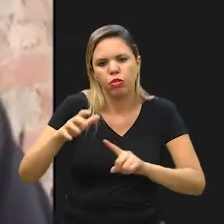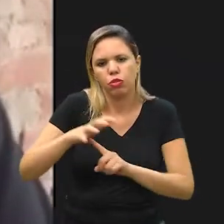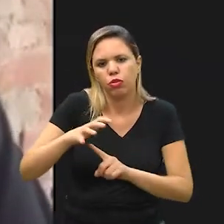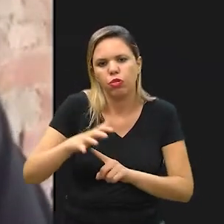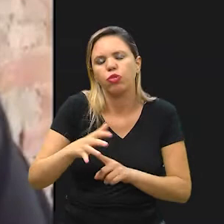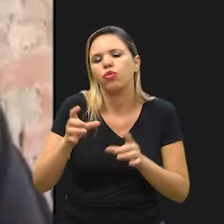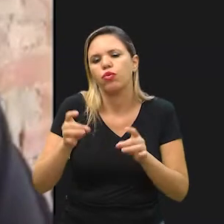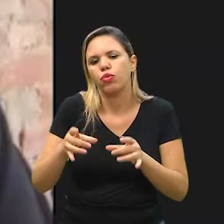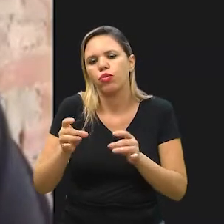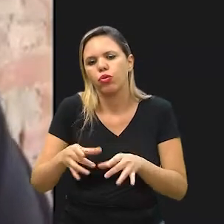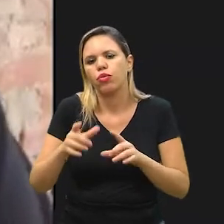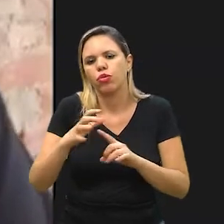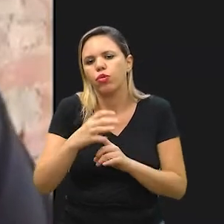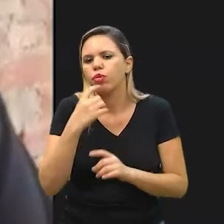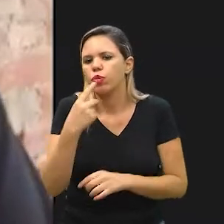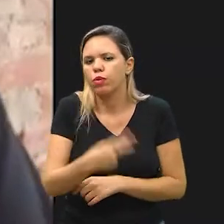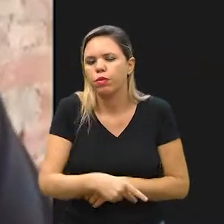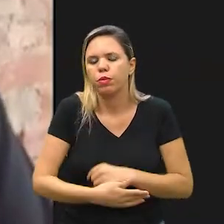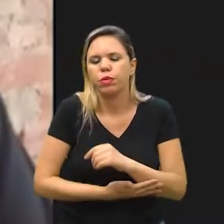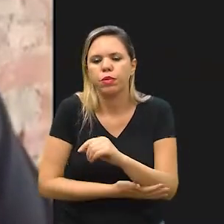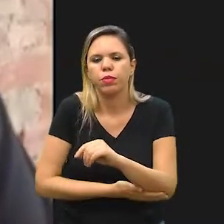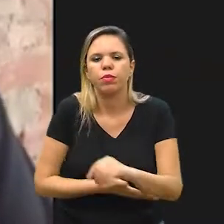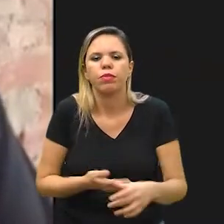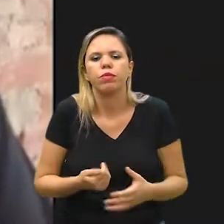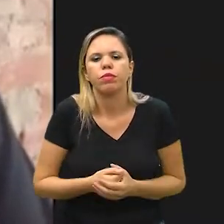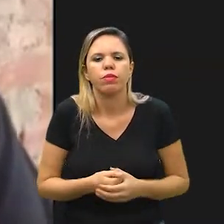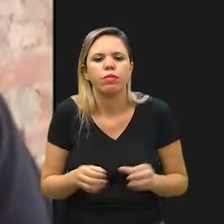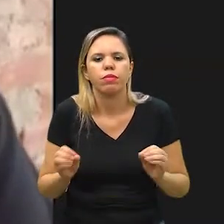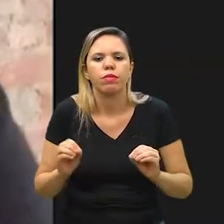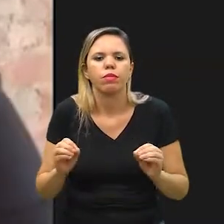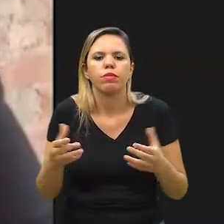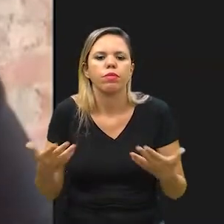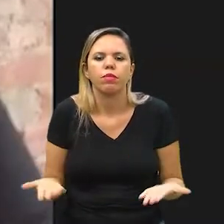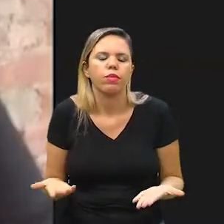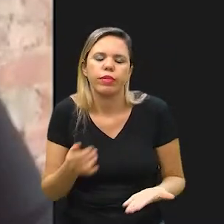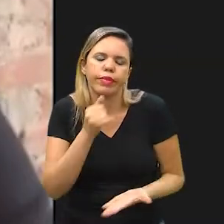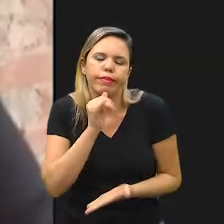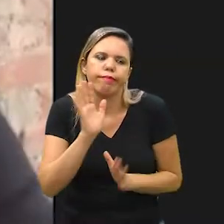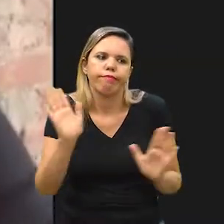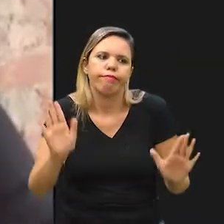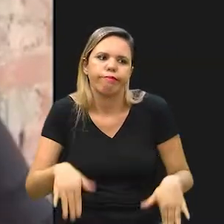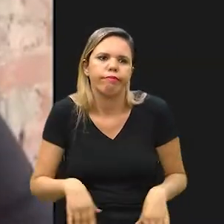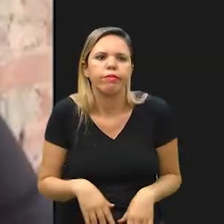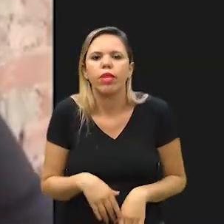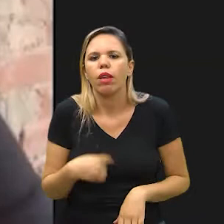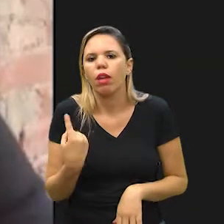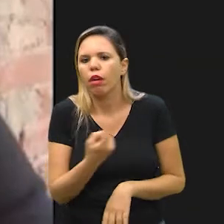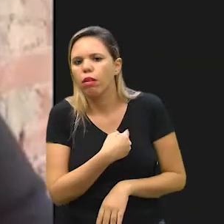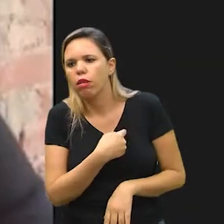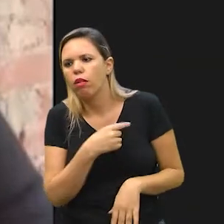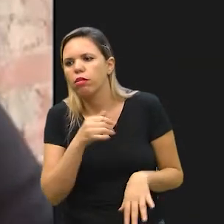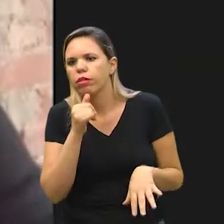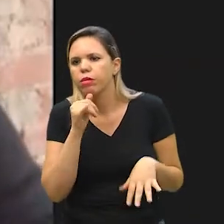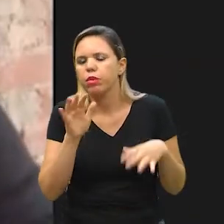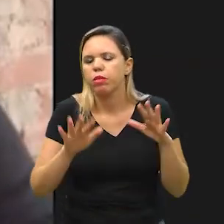né, locais em Campinas, mas assim, nada que fosse, que tivesse